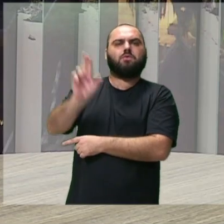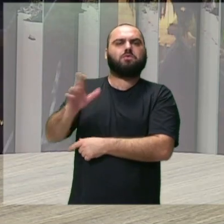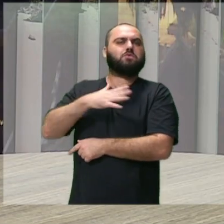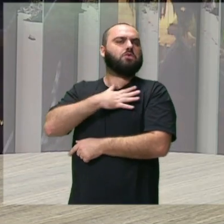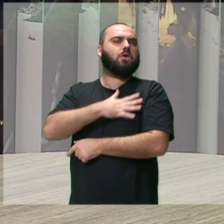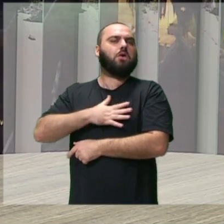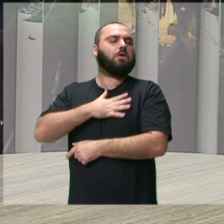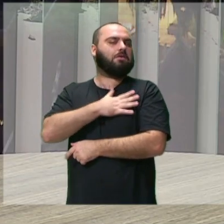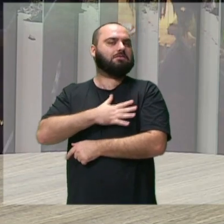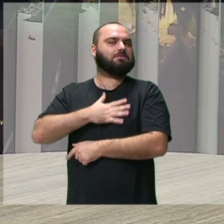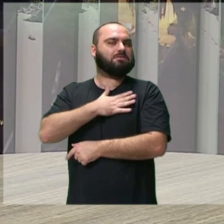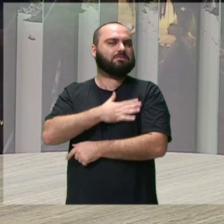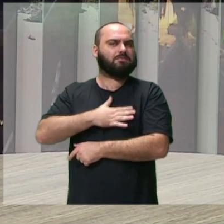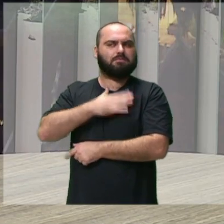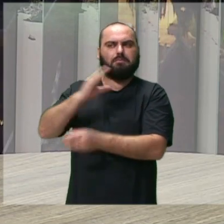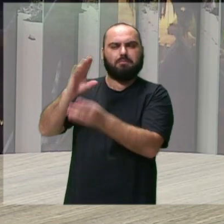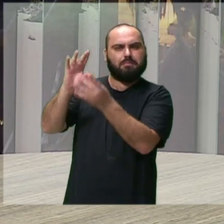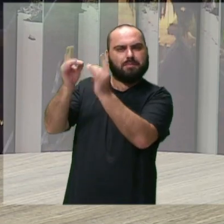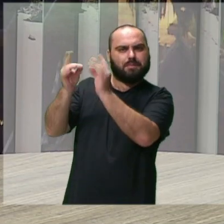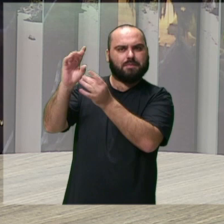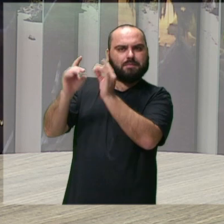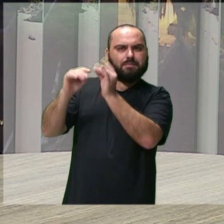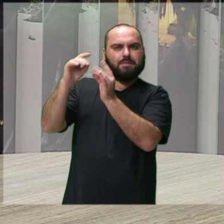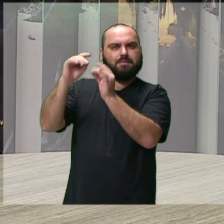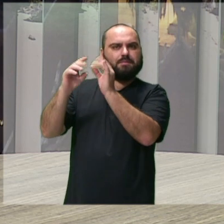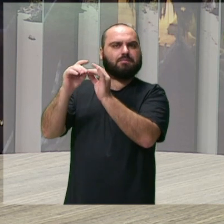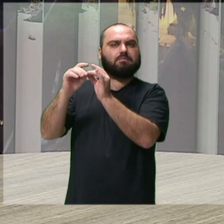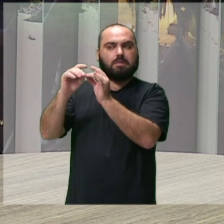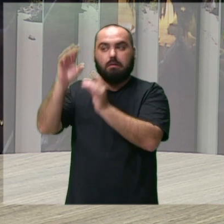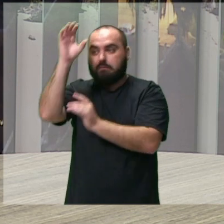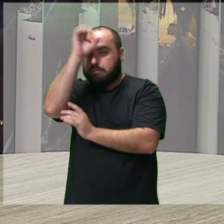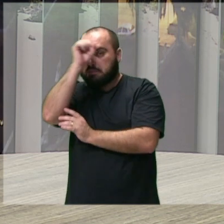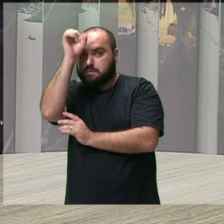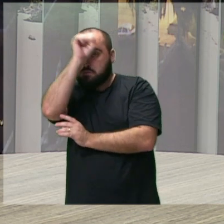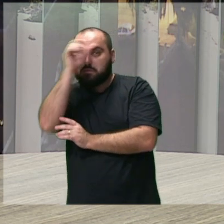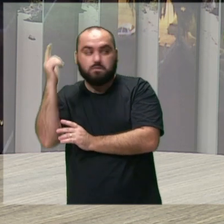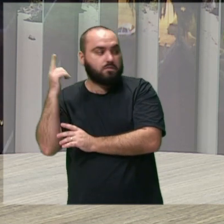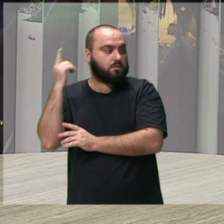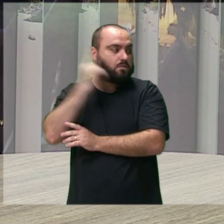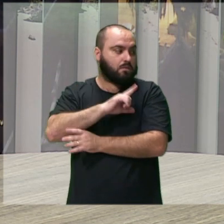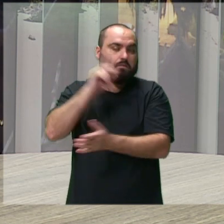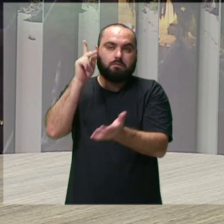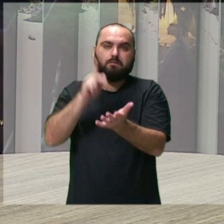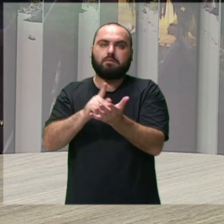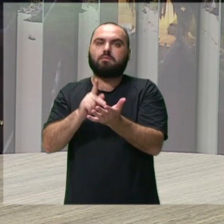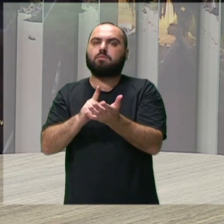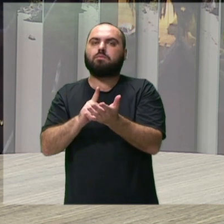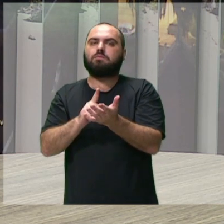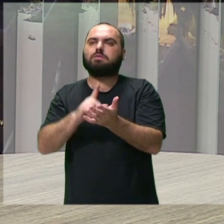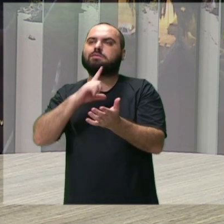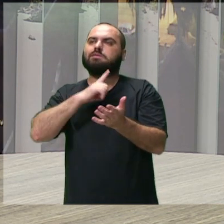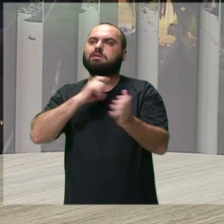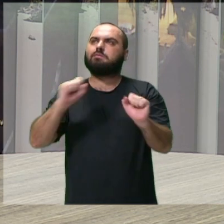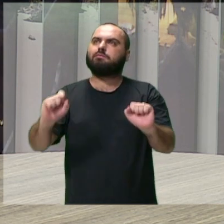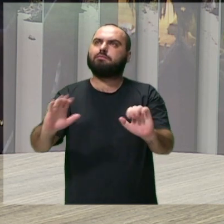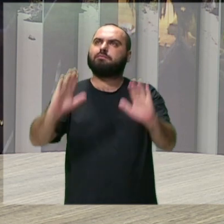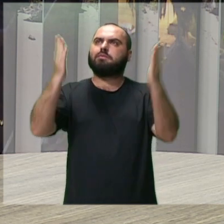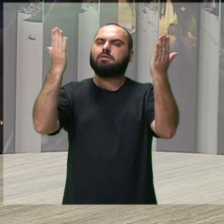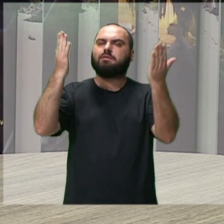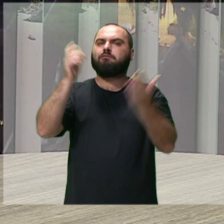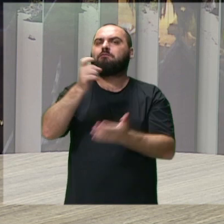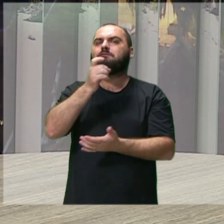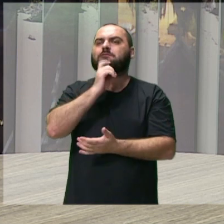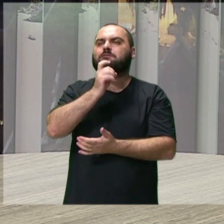bastante da técnica, tive a oportunidade de aprender. Quando nós tínhamos o Festival de Inverno em